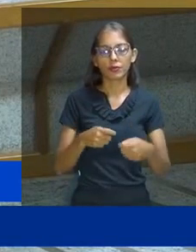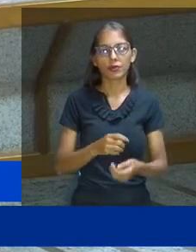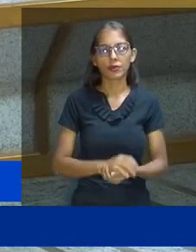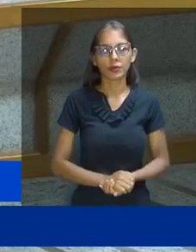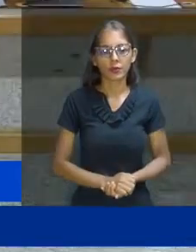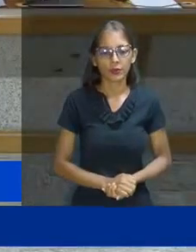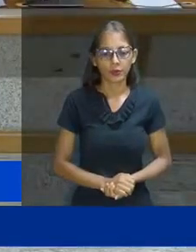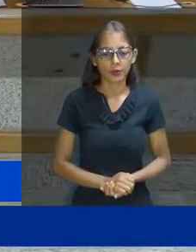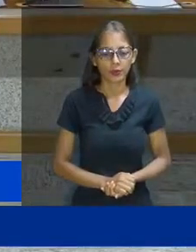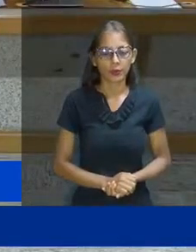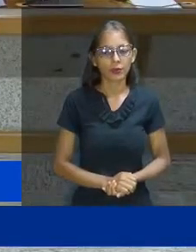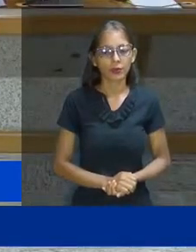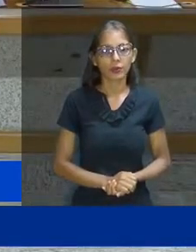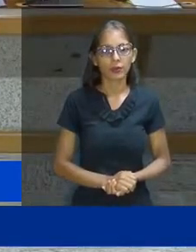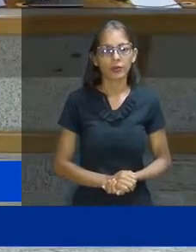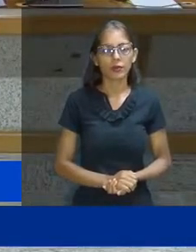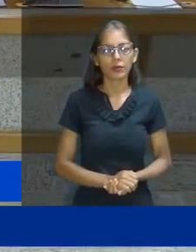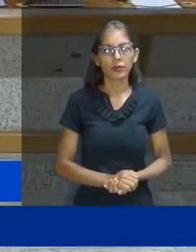Normandes, doutor Rivaldo.